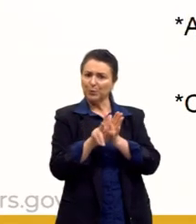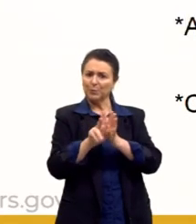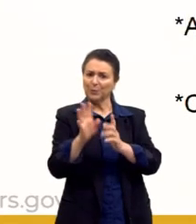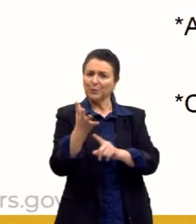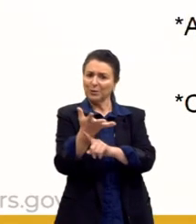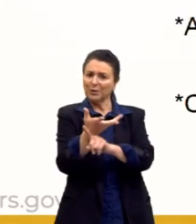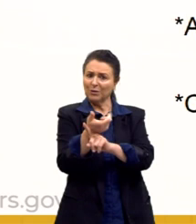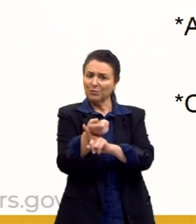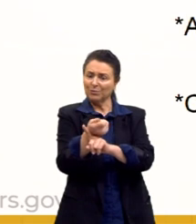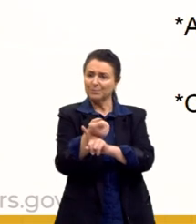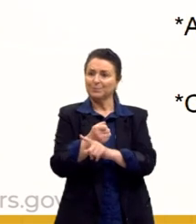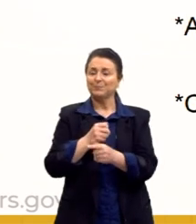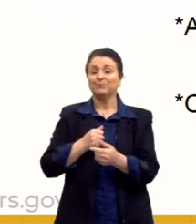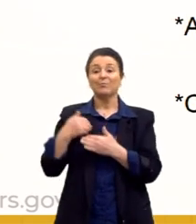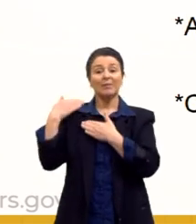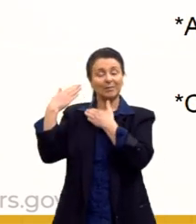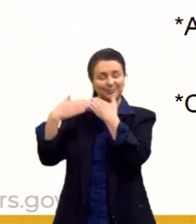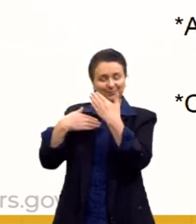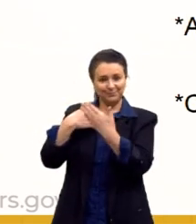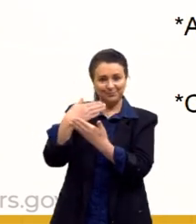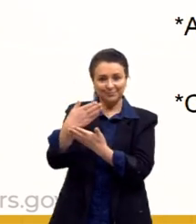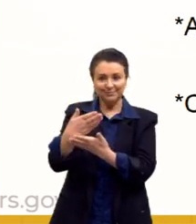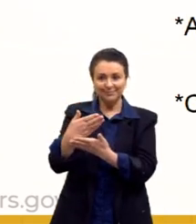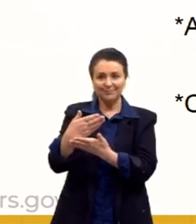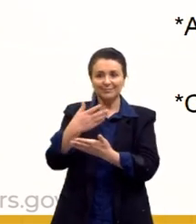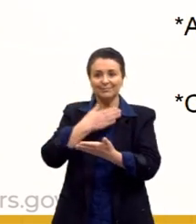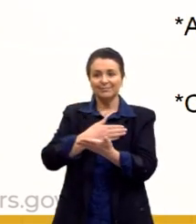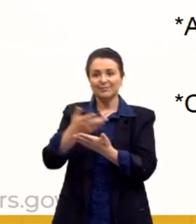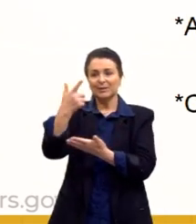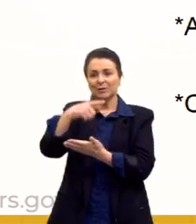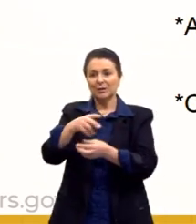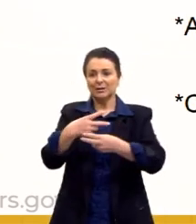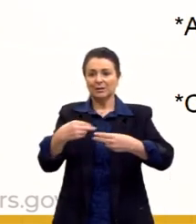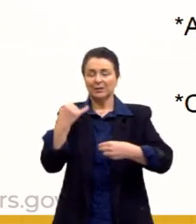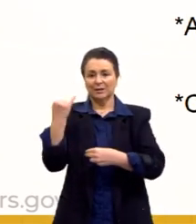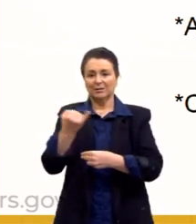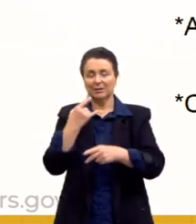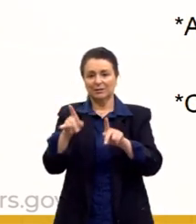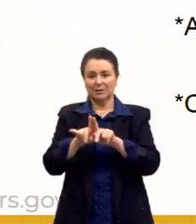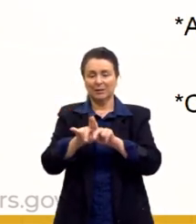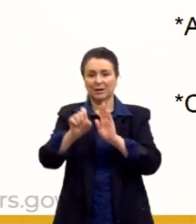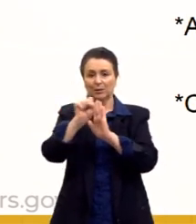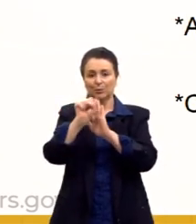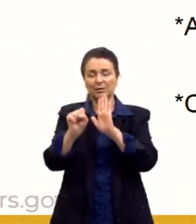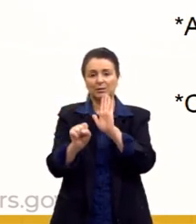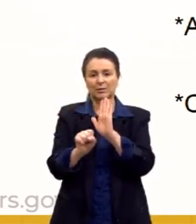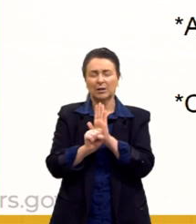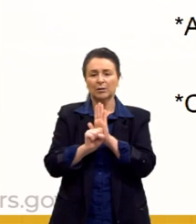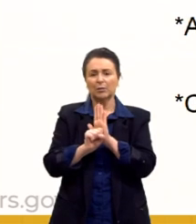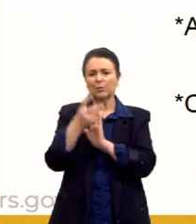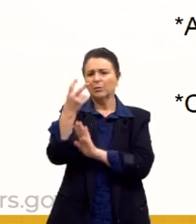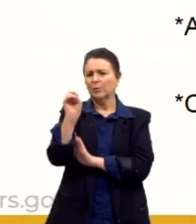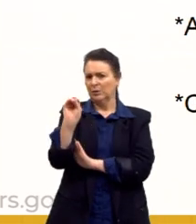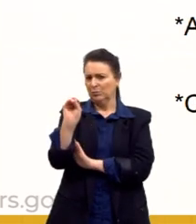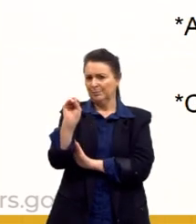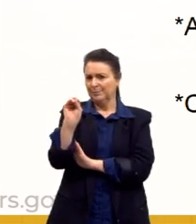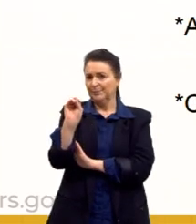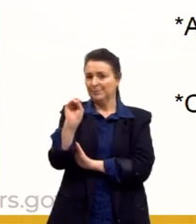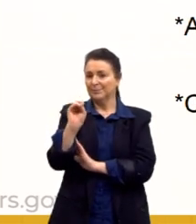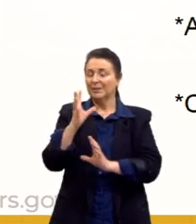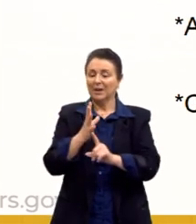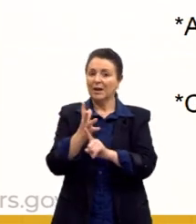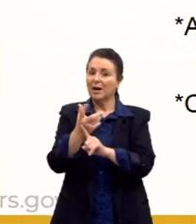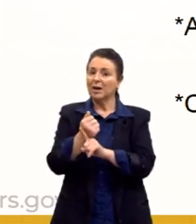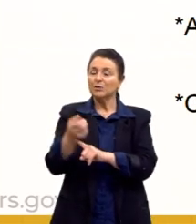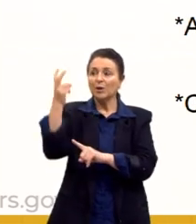seguindo turma Aqui começa Outro fator que é próprio aqui do século é o século 20 né a